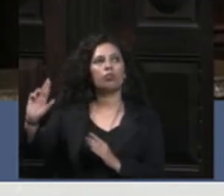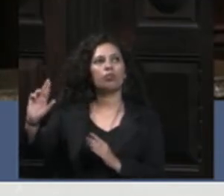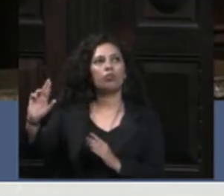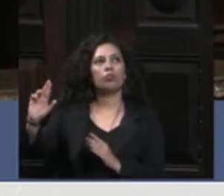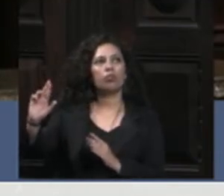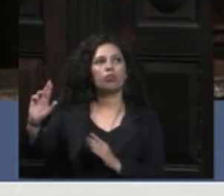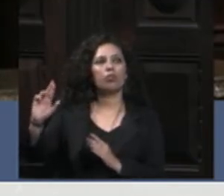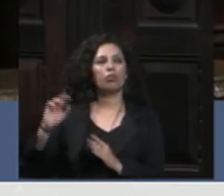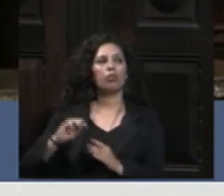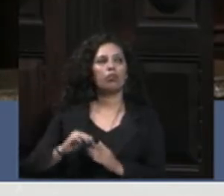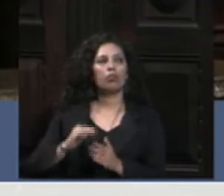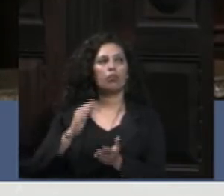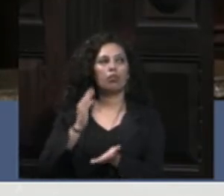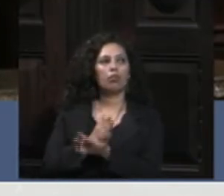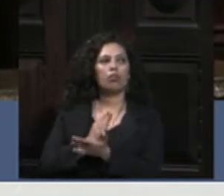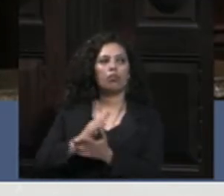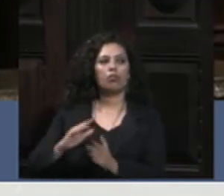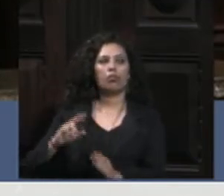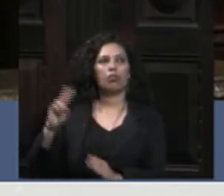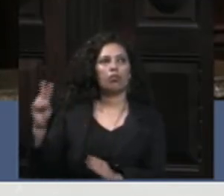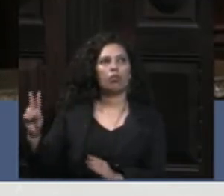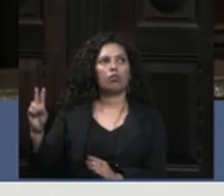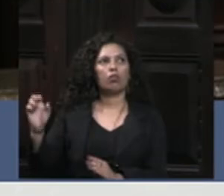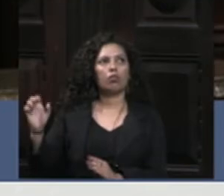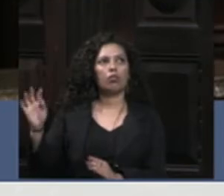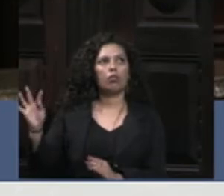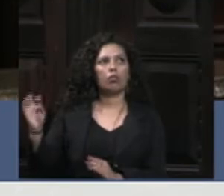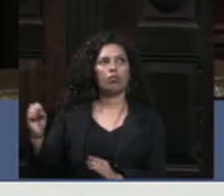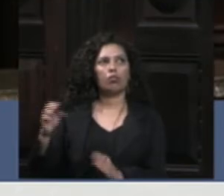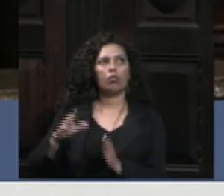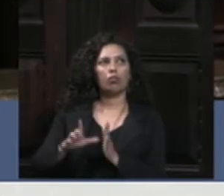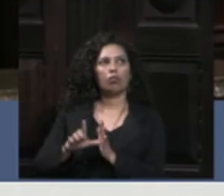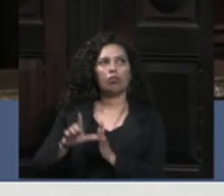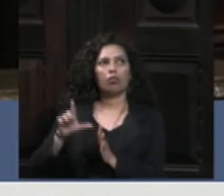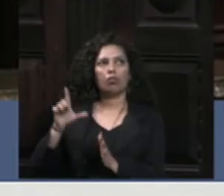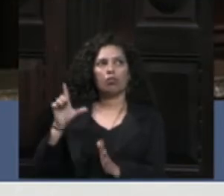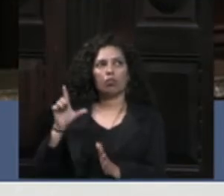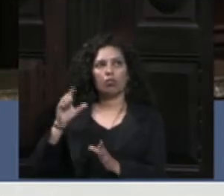de submeter o veto à apreciação desta casa ainda antes da eleição,